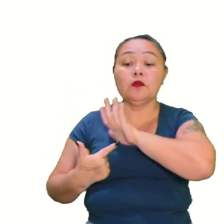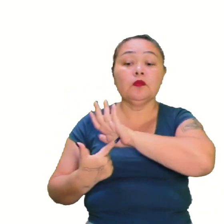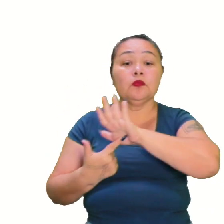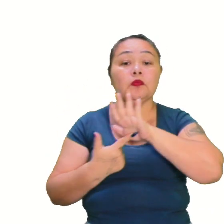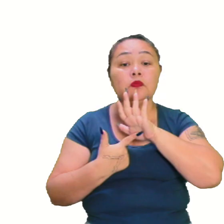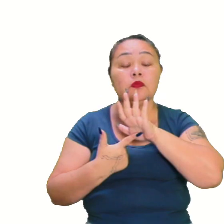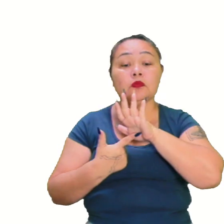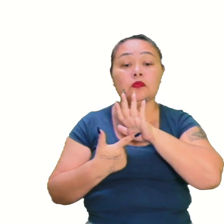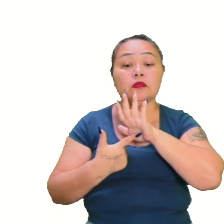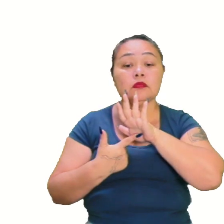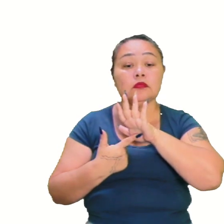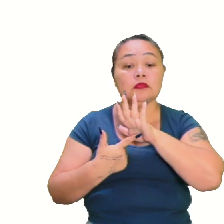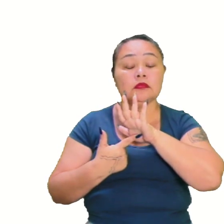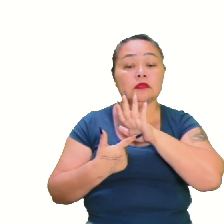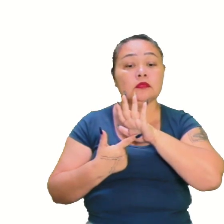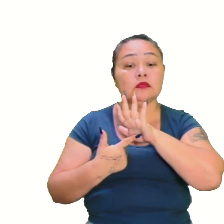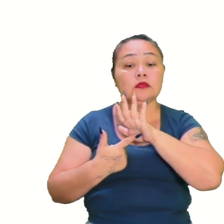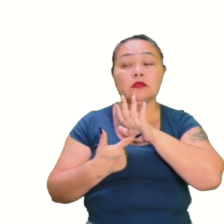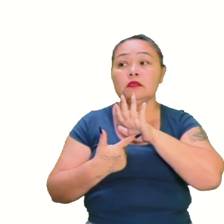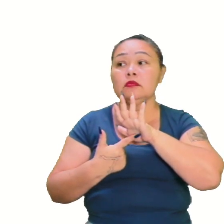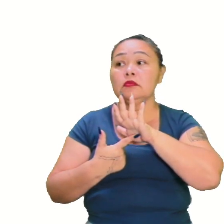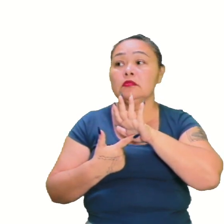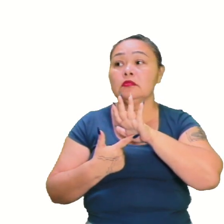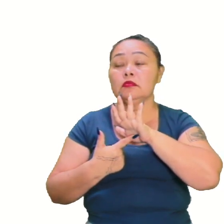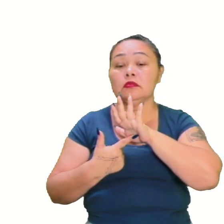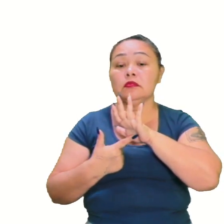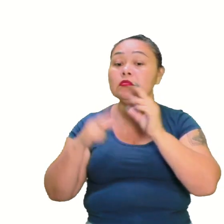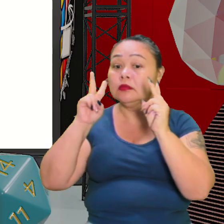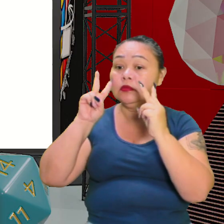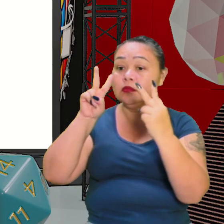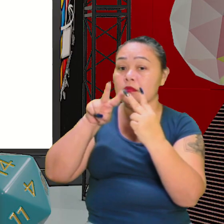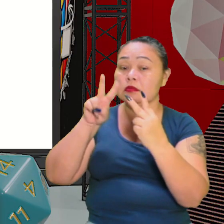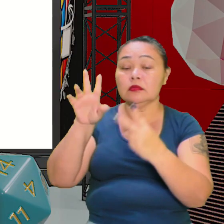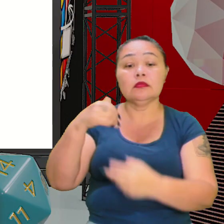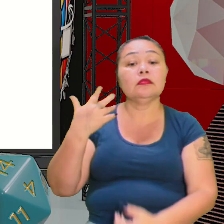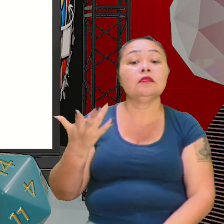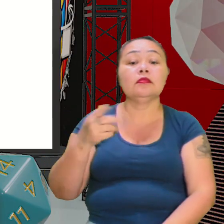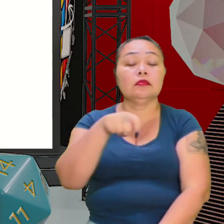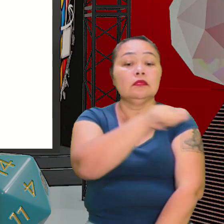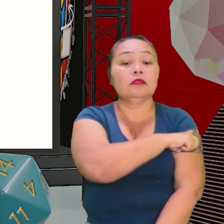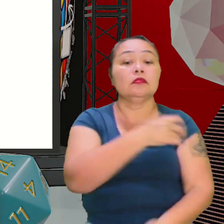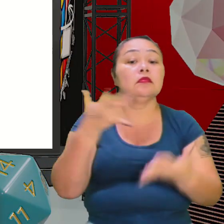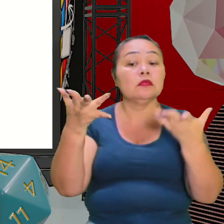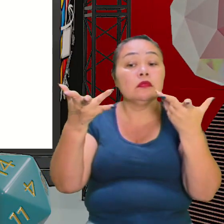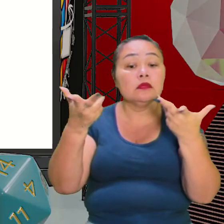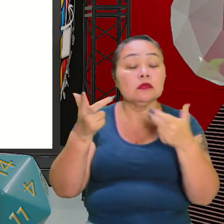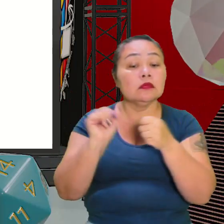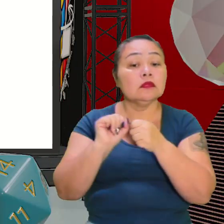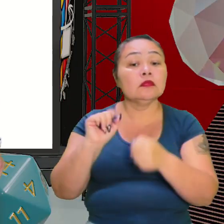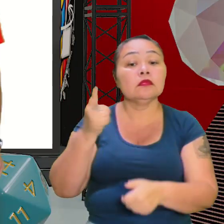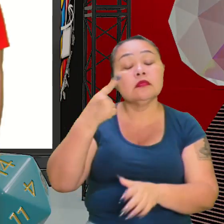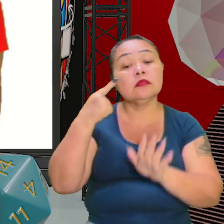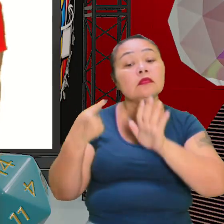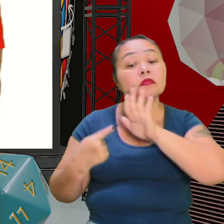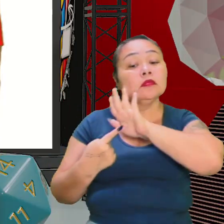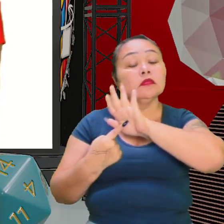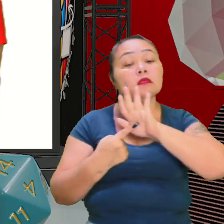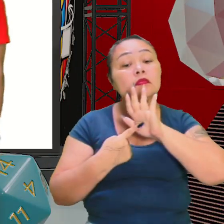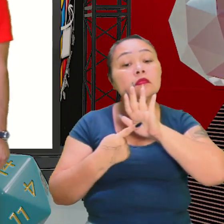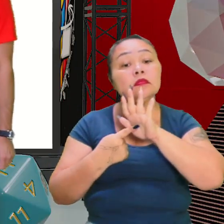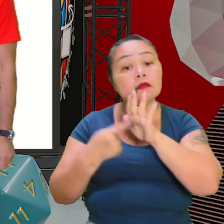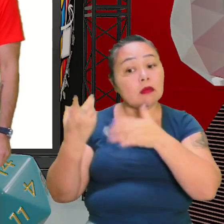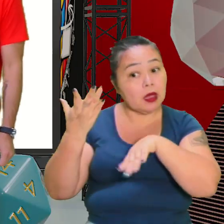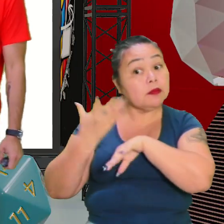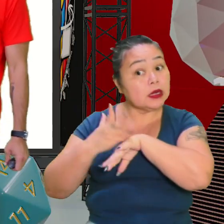para vocês essa parte. Vamos lá, diretor, olho no olho com nossos estudantes maravilhosos. Nós tentamos mostrar para vocês